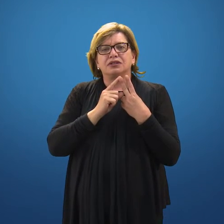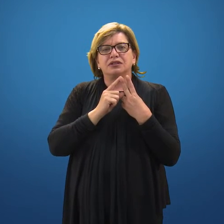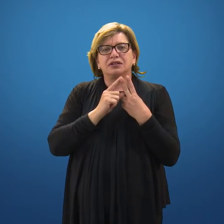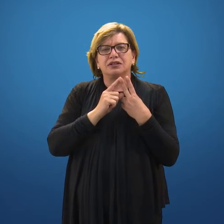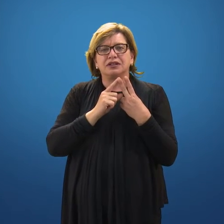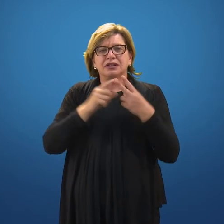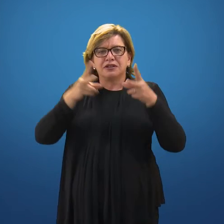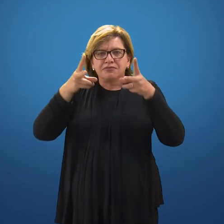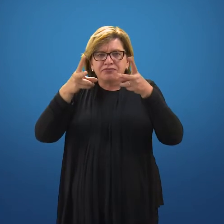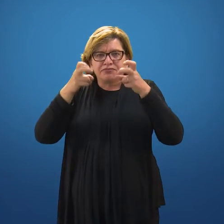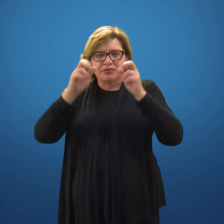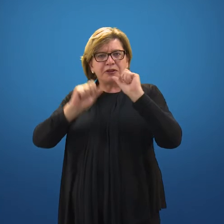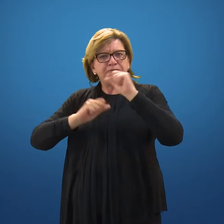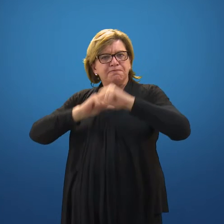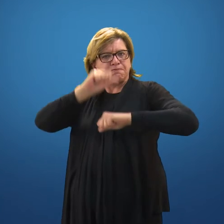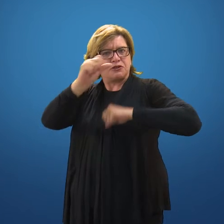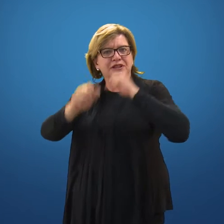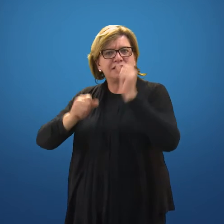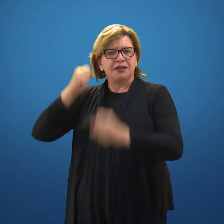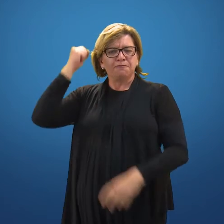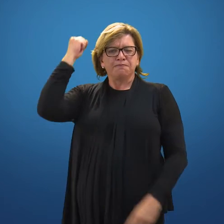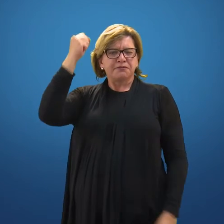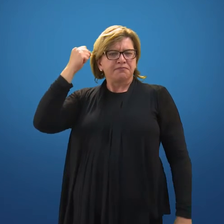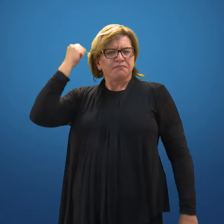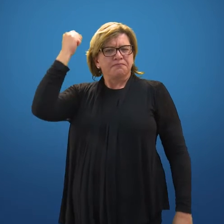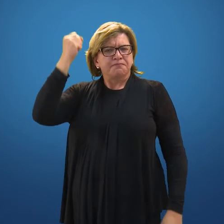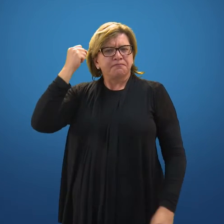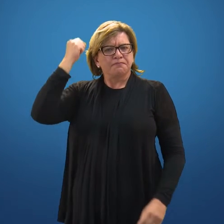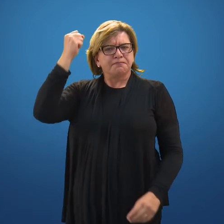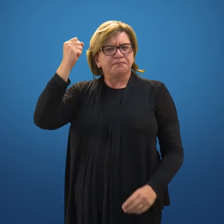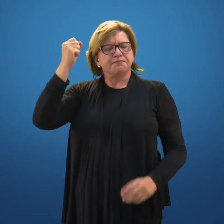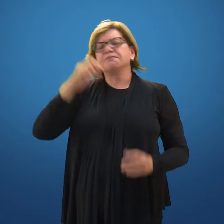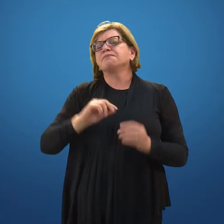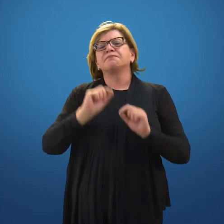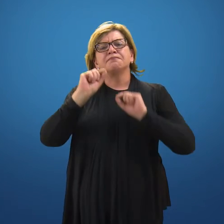sua perspectiva revolucionária,